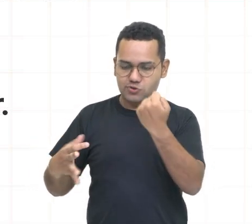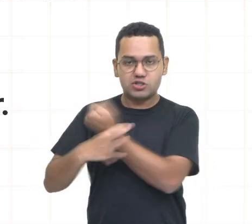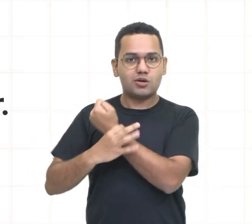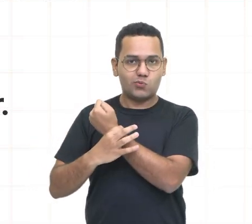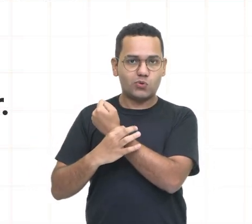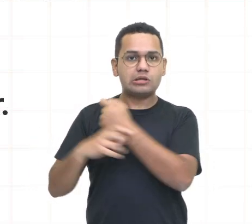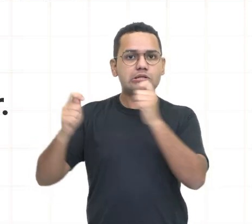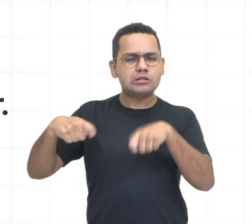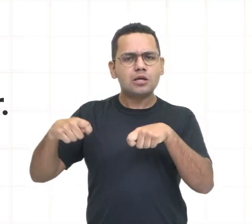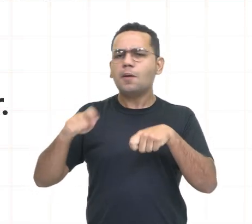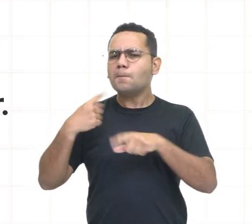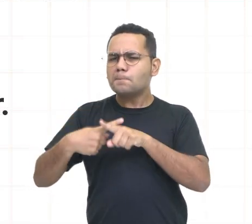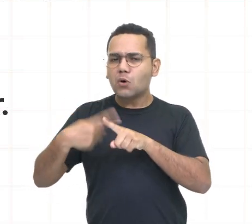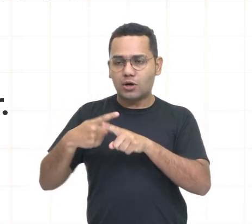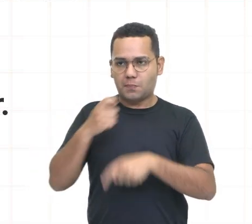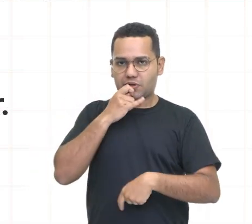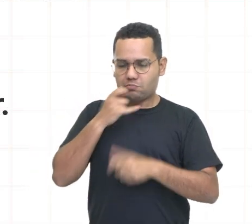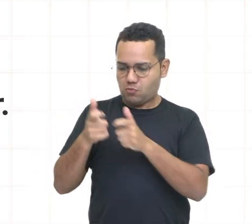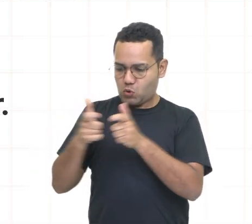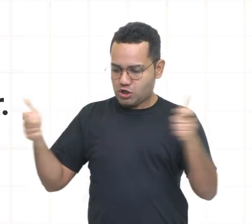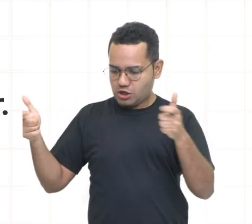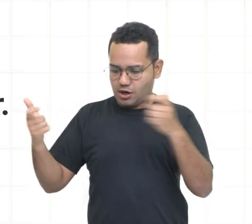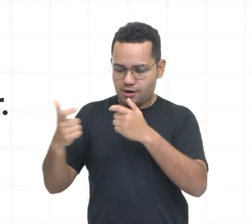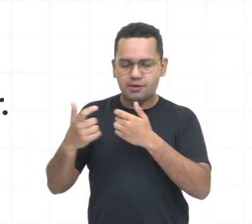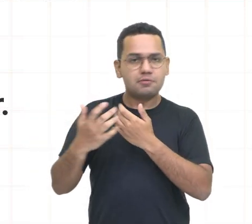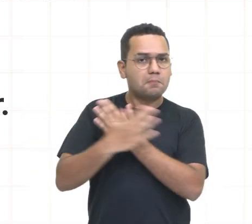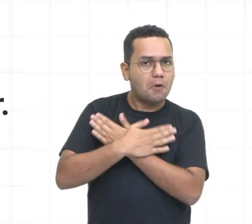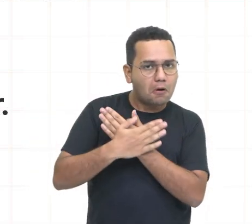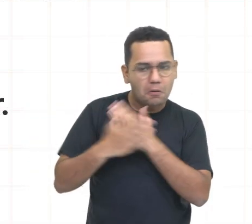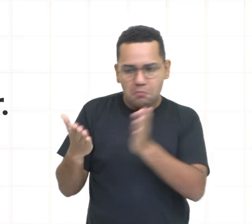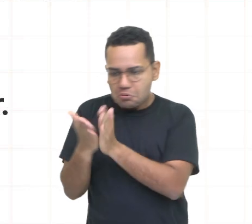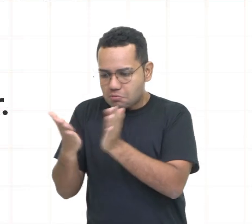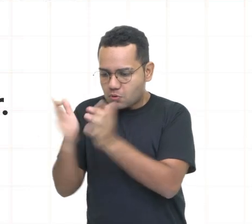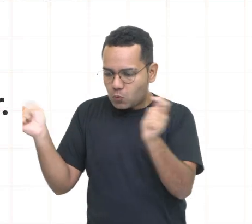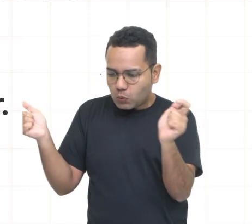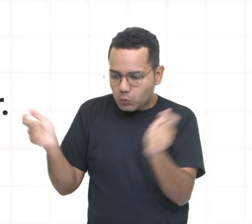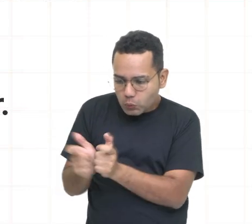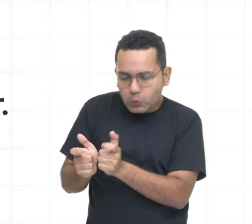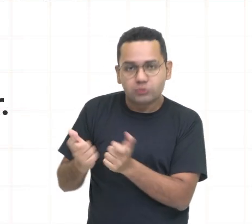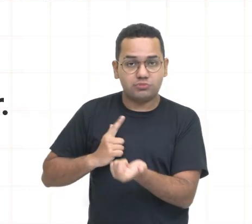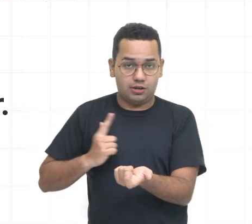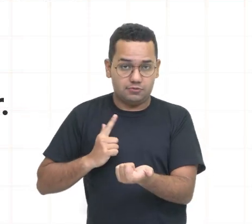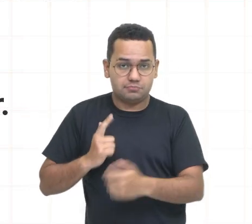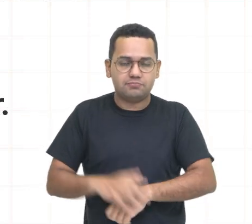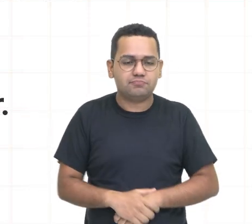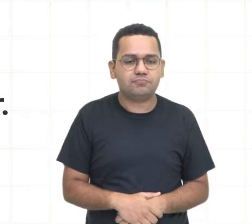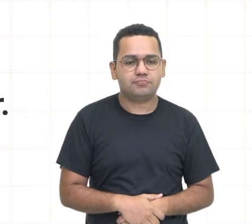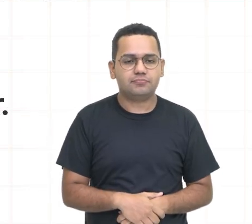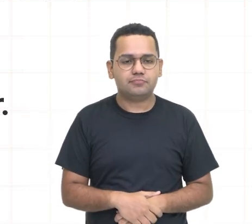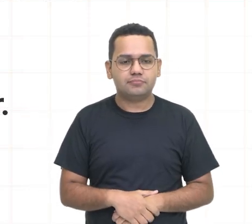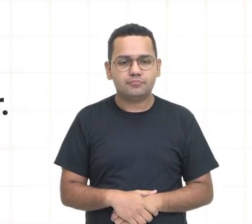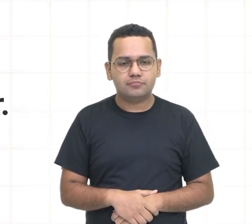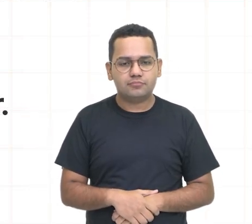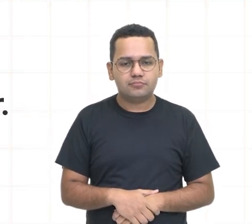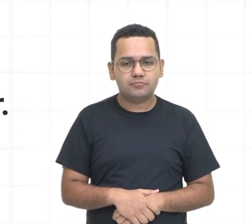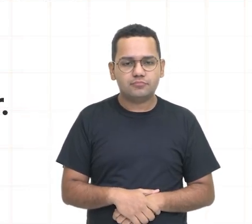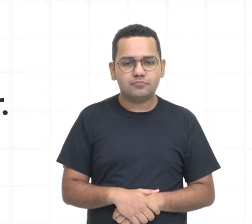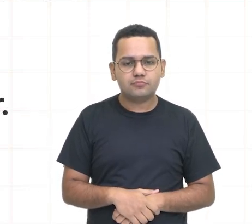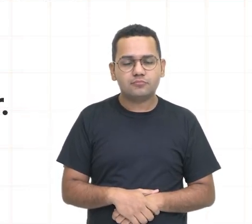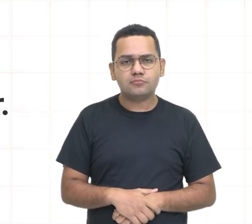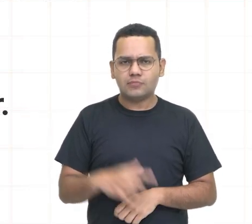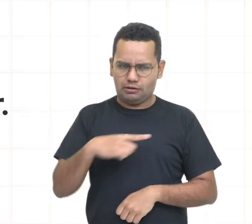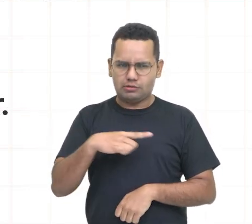reduzir a pobreza, vai melhorar a qualidade de vida, né. Houve esforços para melhorar a educação, a